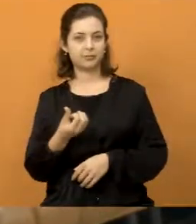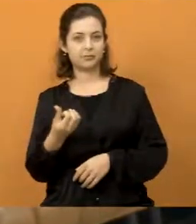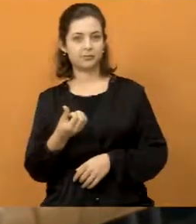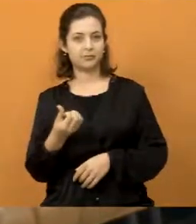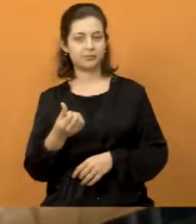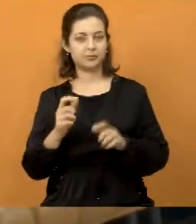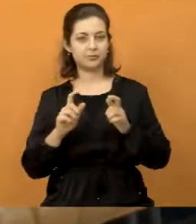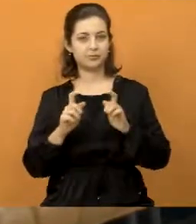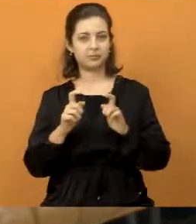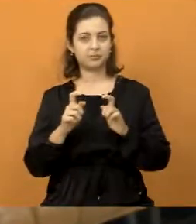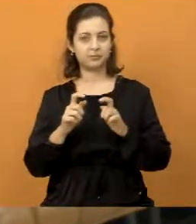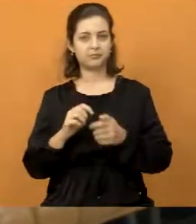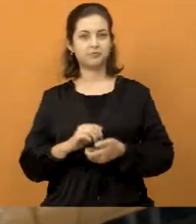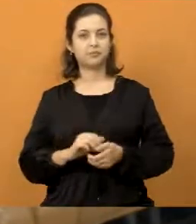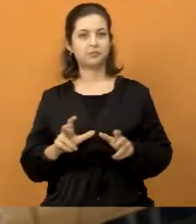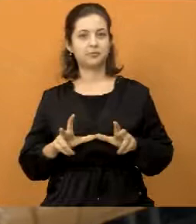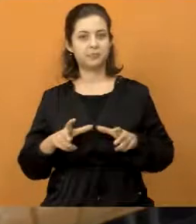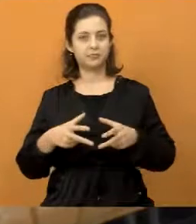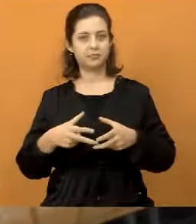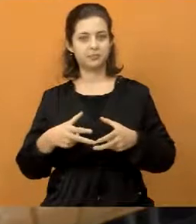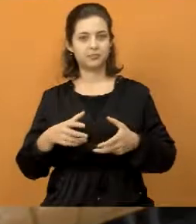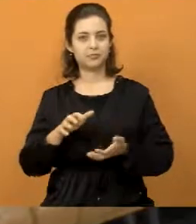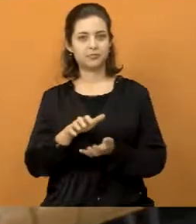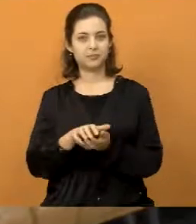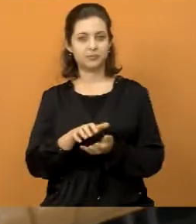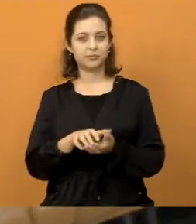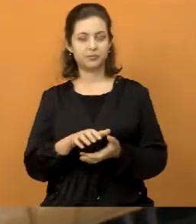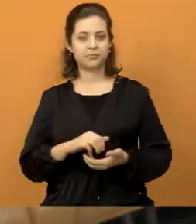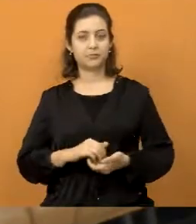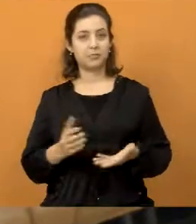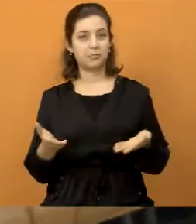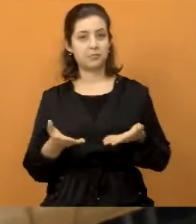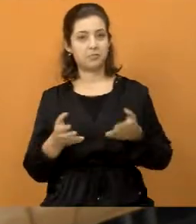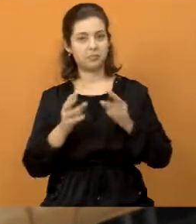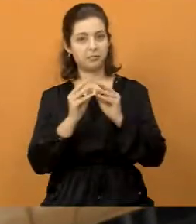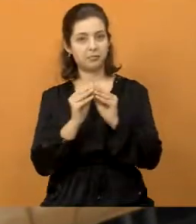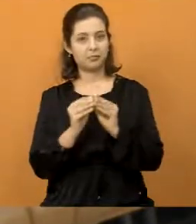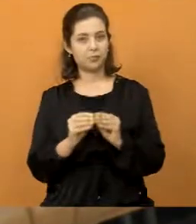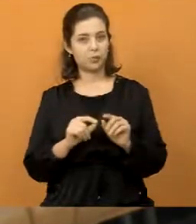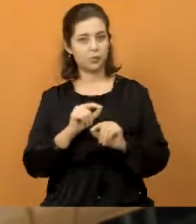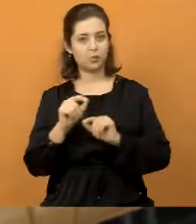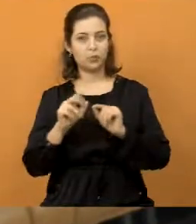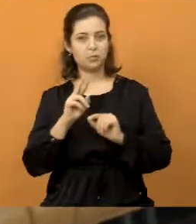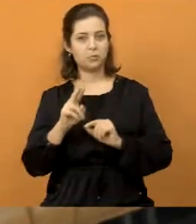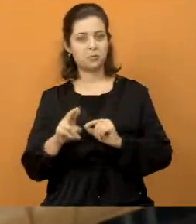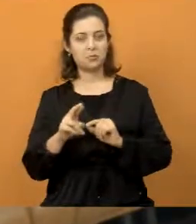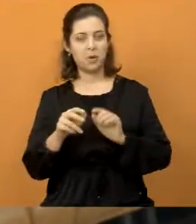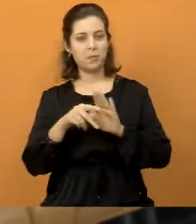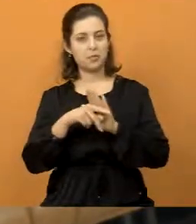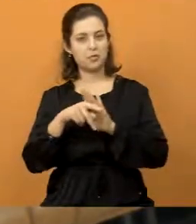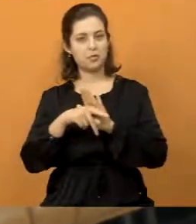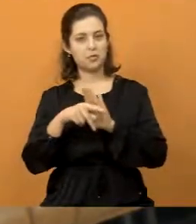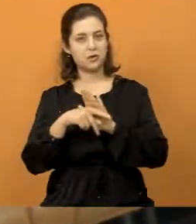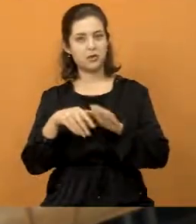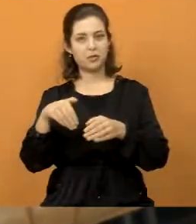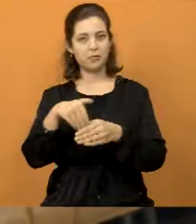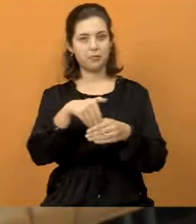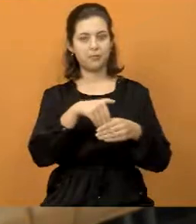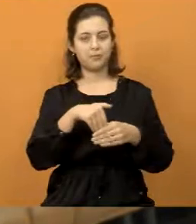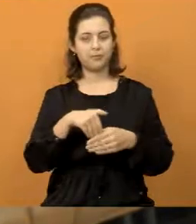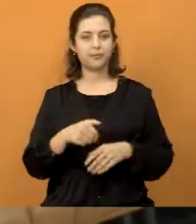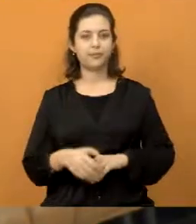ordinária aqui da câmara municipal de jacareí aí e você confere agora mas foram os resultados dos projetos apresentados